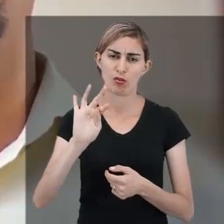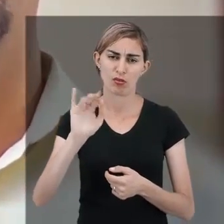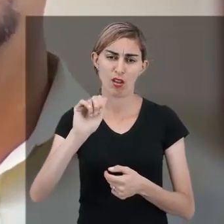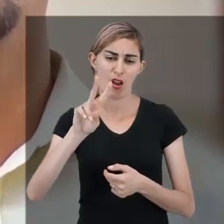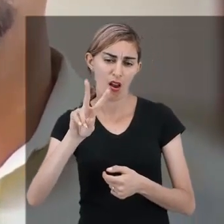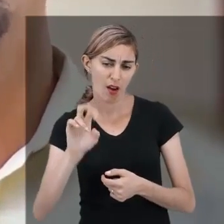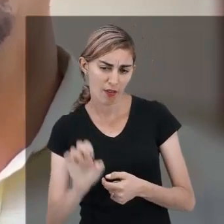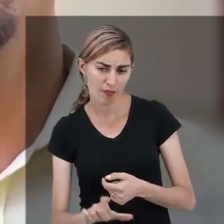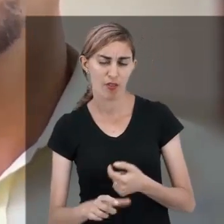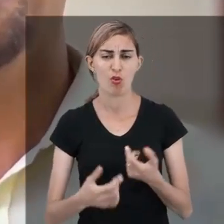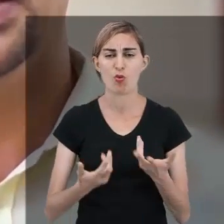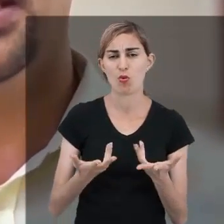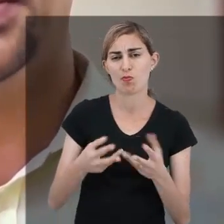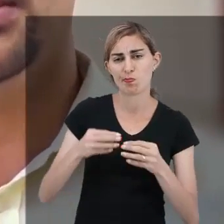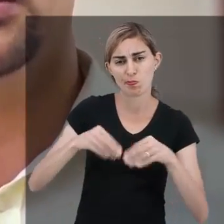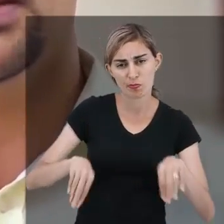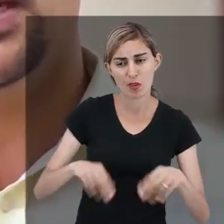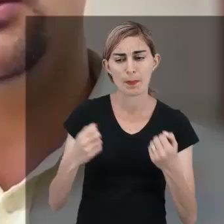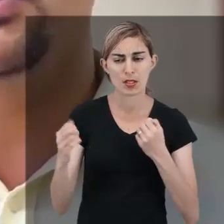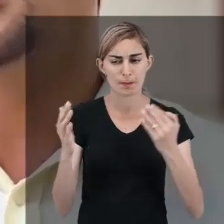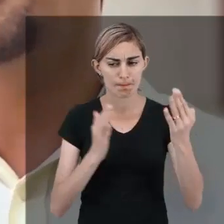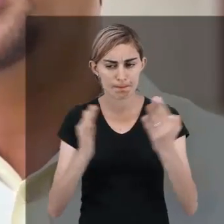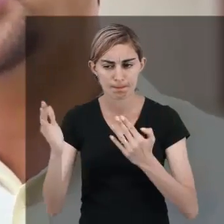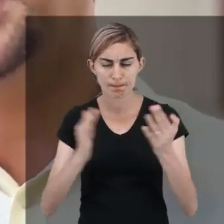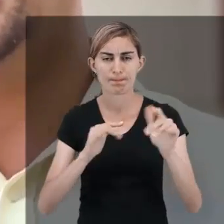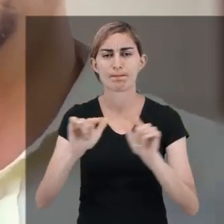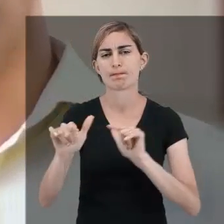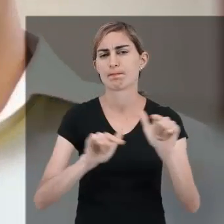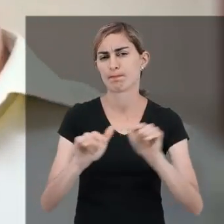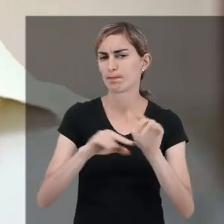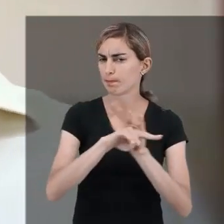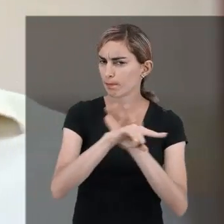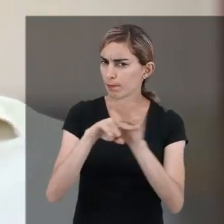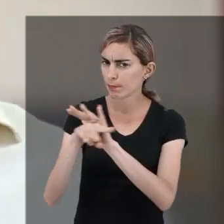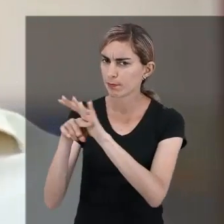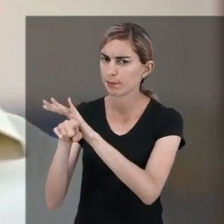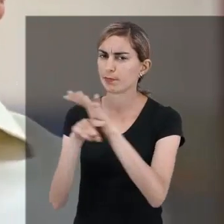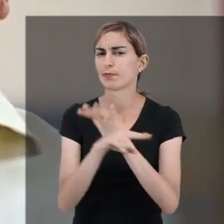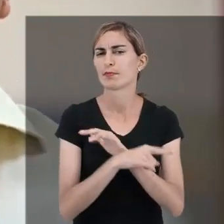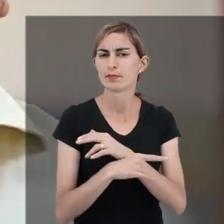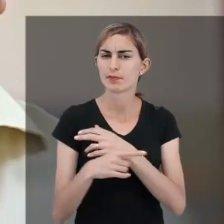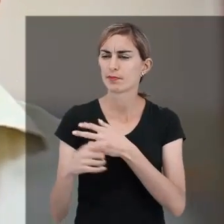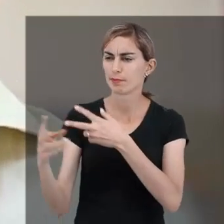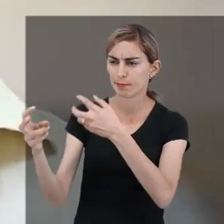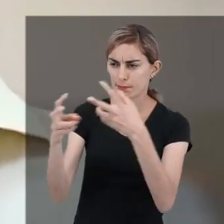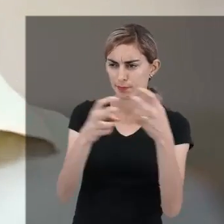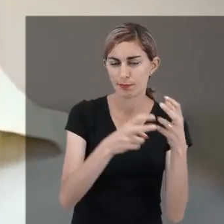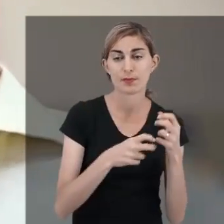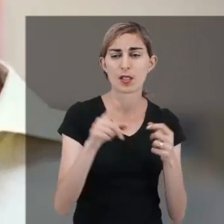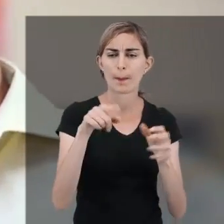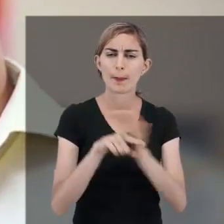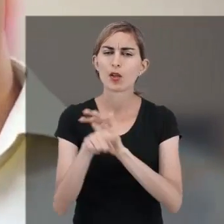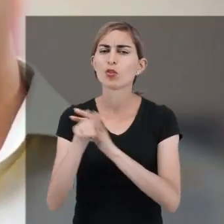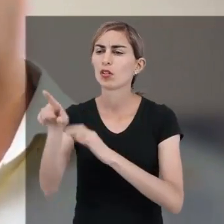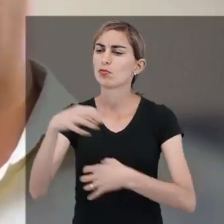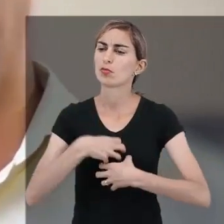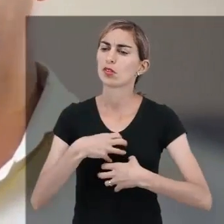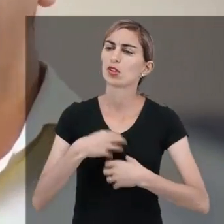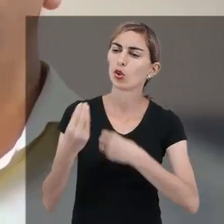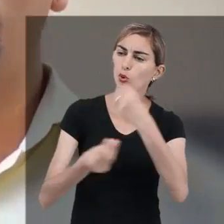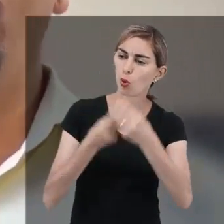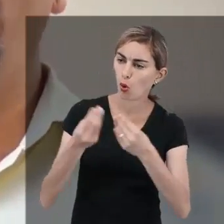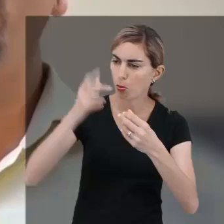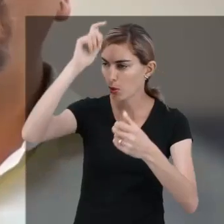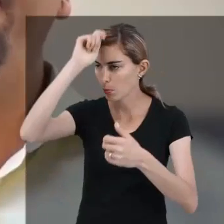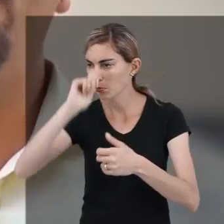tratar isso também como uma percepção do trabalhador. Faz uma pesquisa de percepção, pergunta como é que ele está se sentindo com aquele